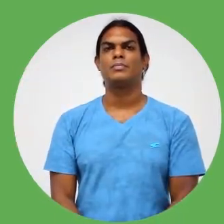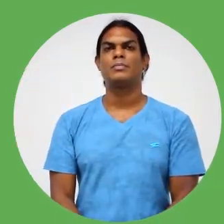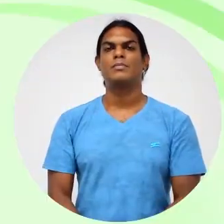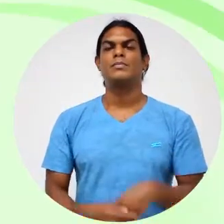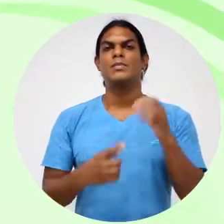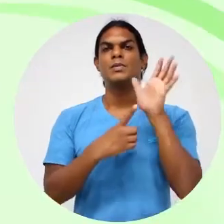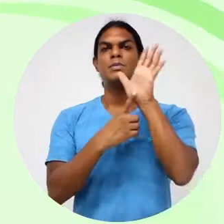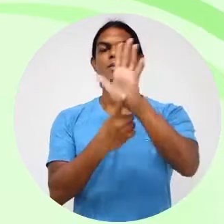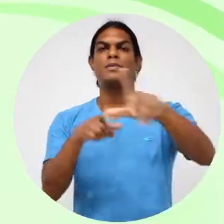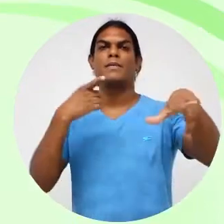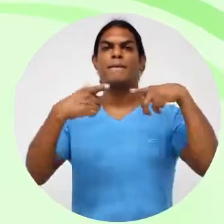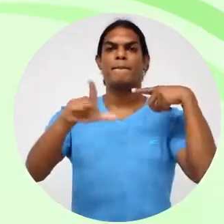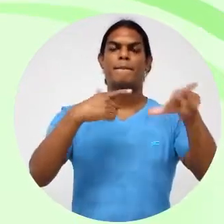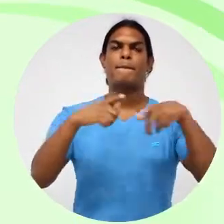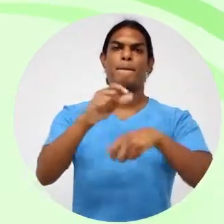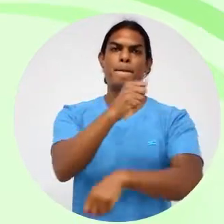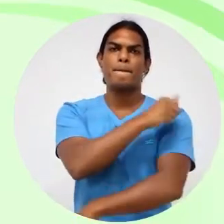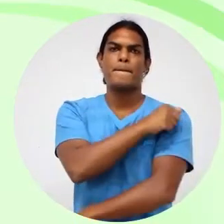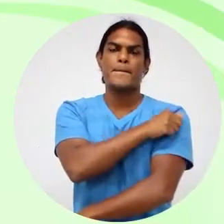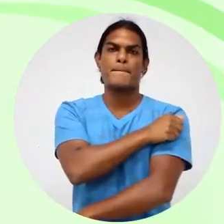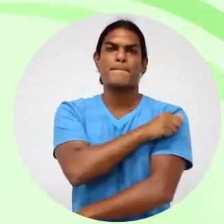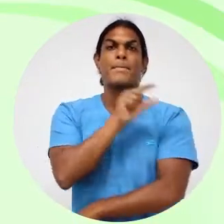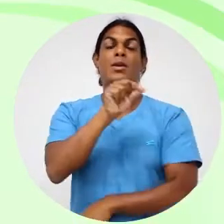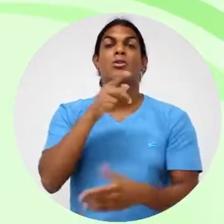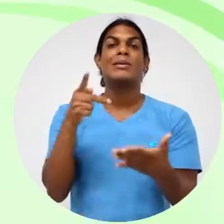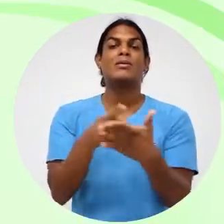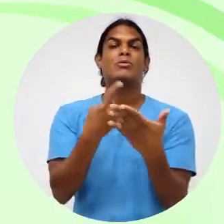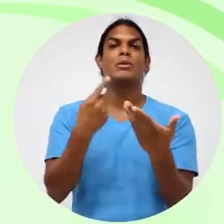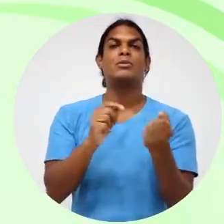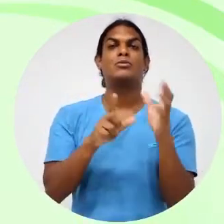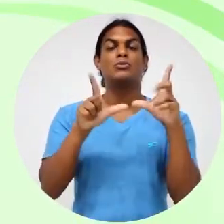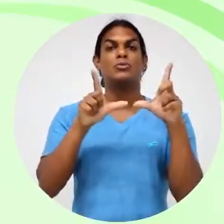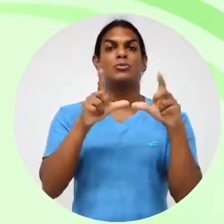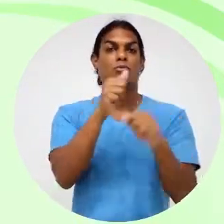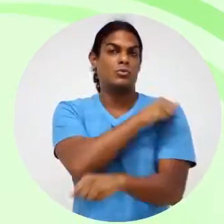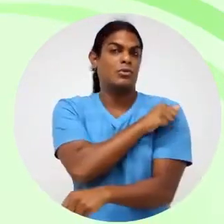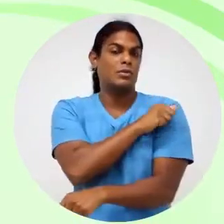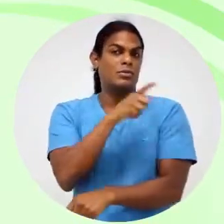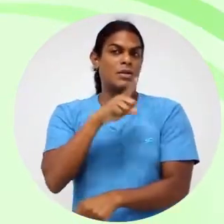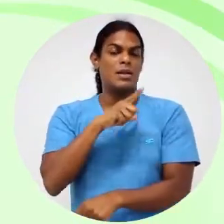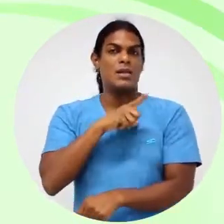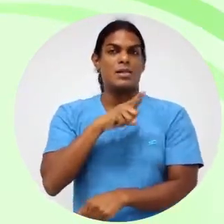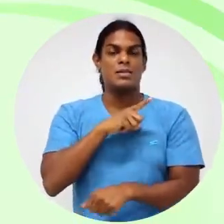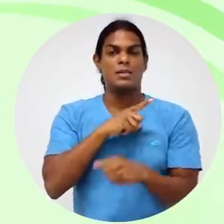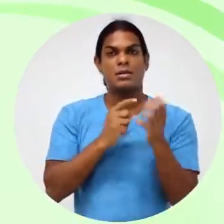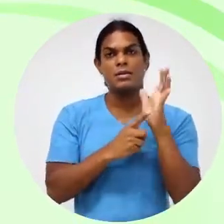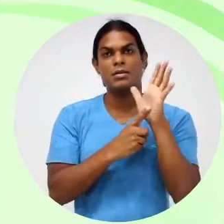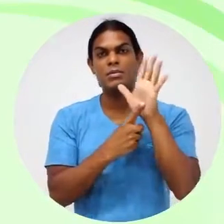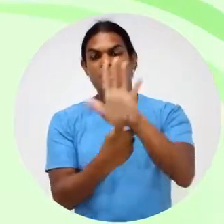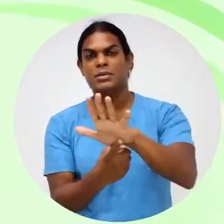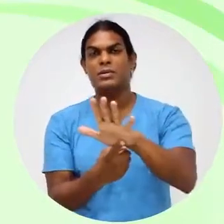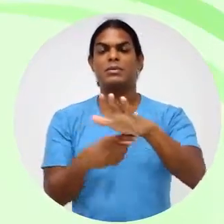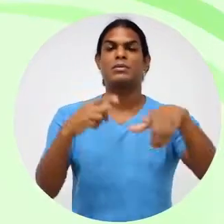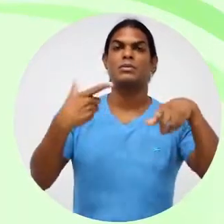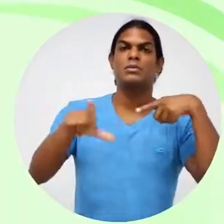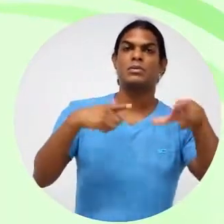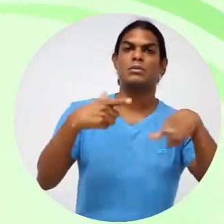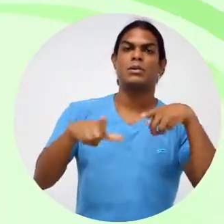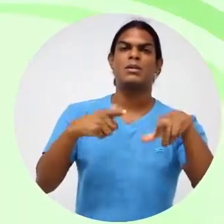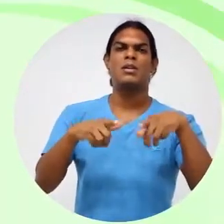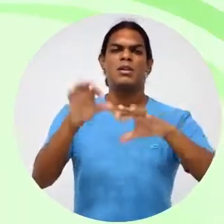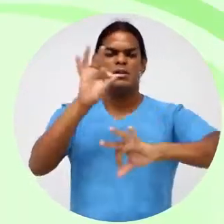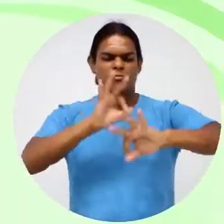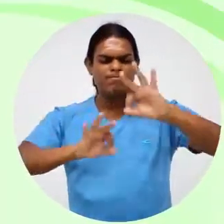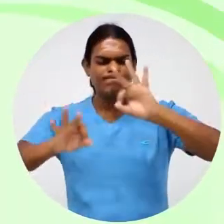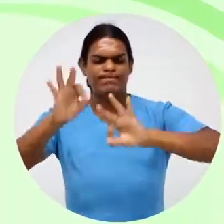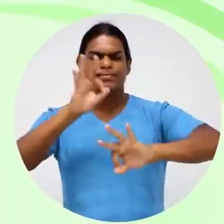quando os alunos têm os seus trabalhos publicados com outras pessoas para assistir, o nível de capricho sobe muito. O